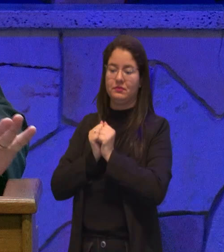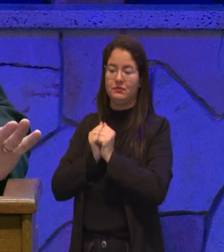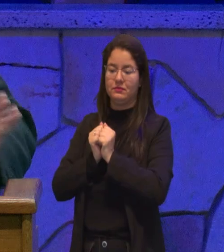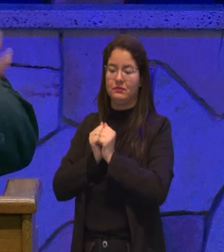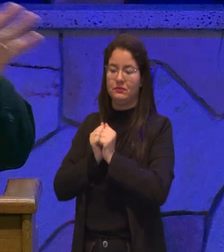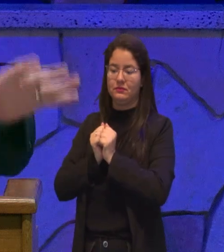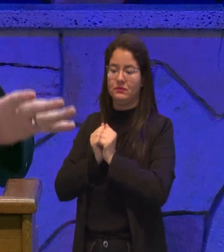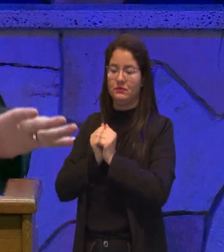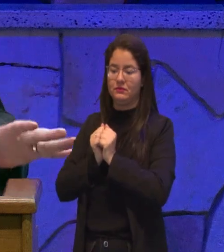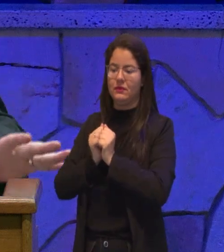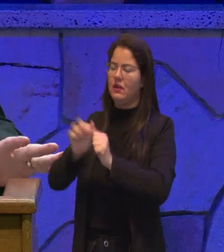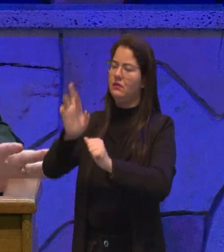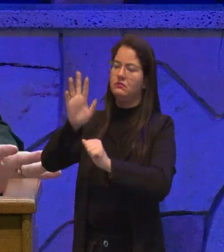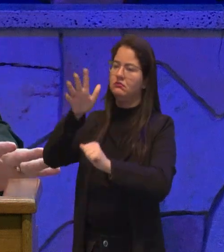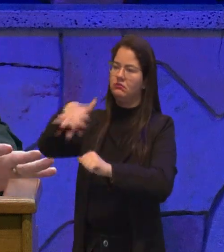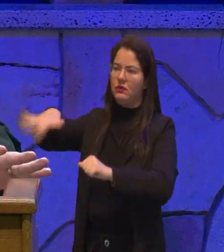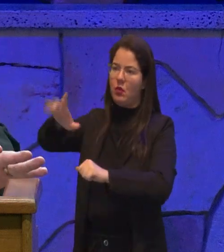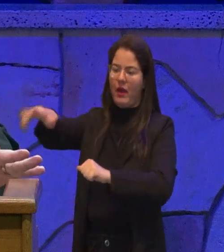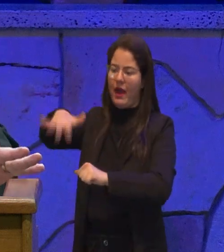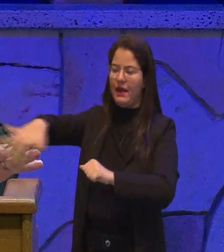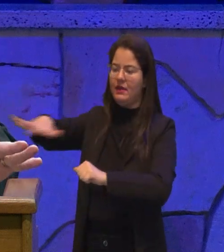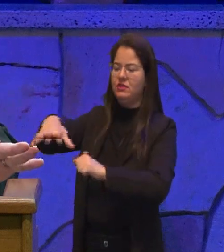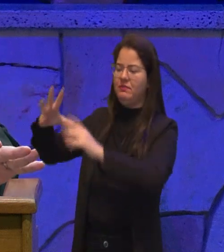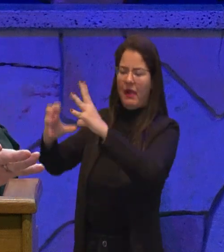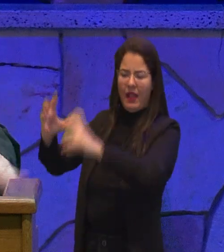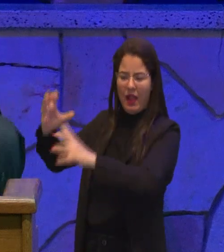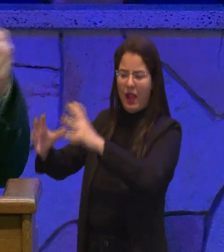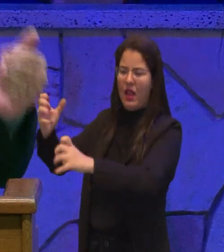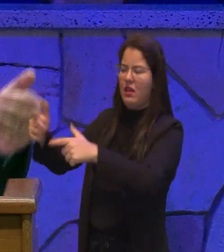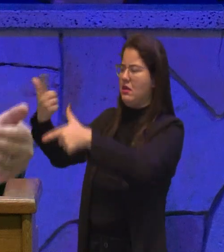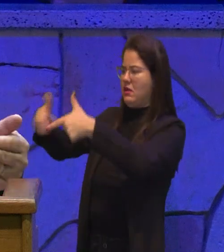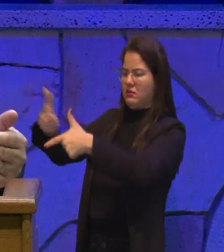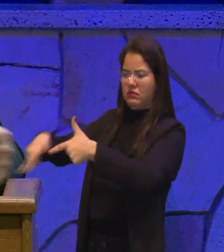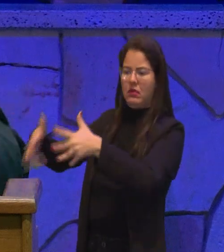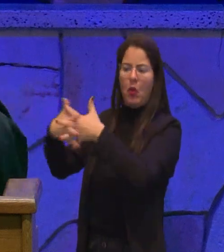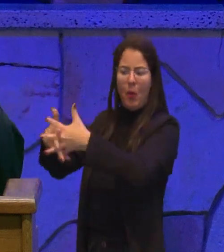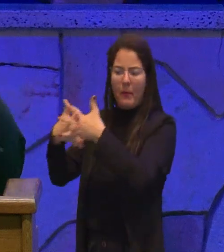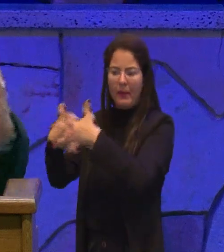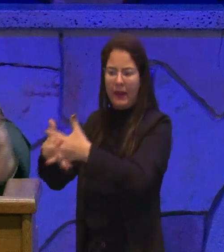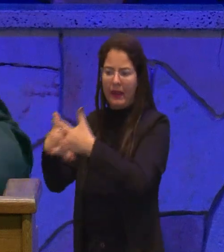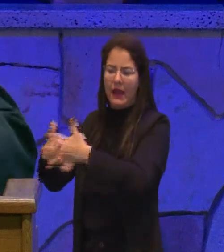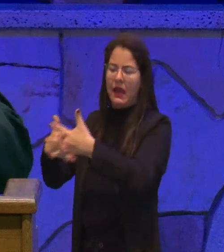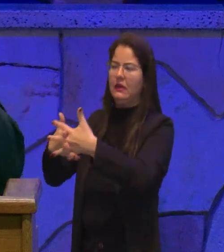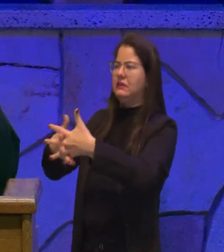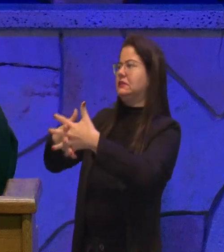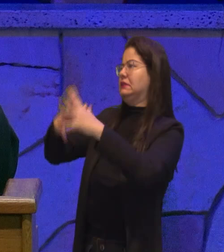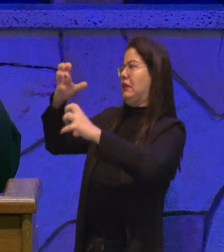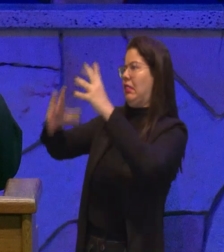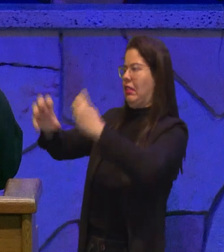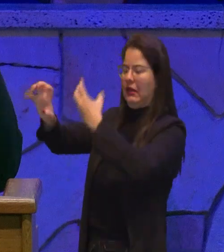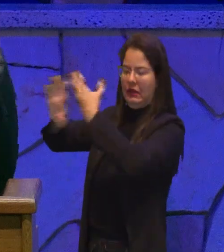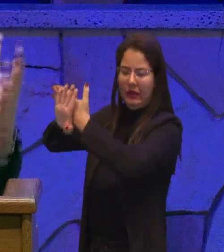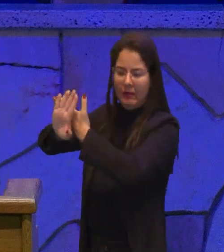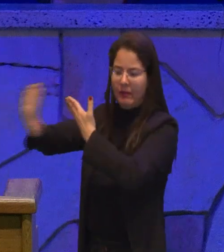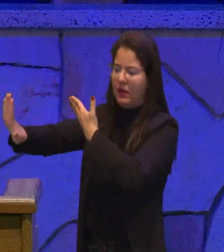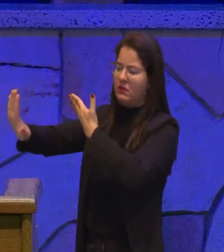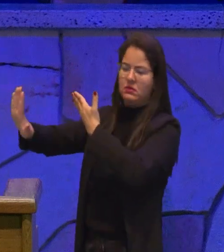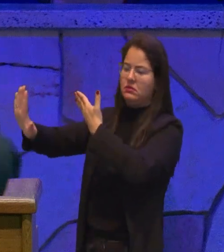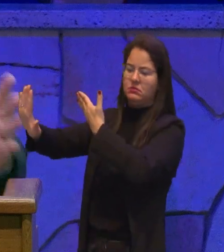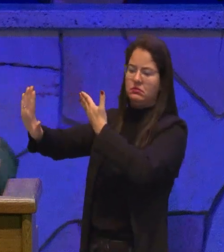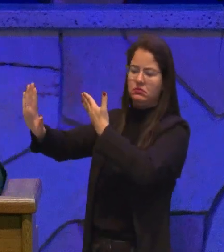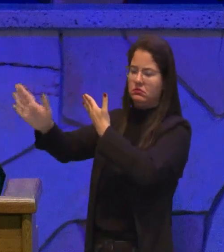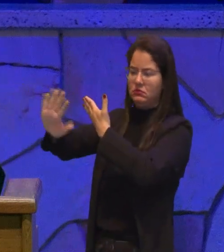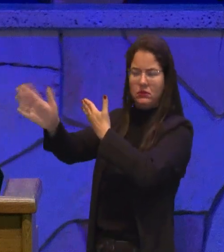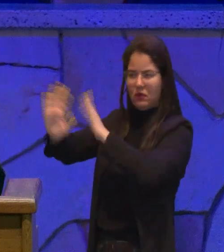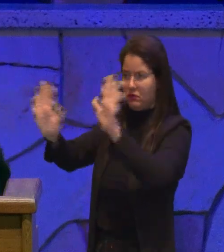das relações conflituosas e complicadas de separação, briga, de toda essa confusão